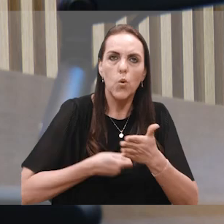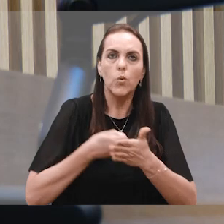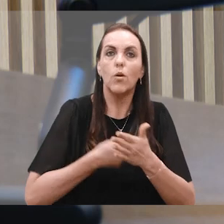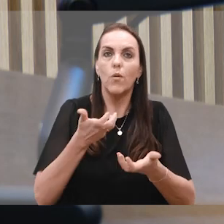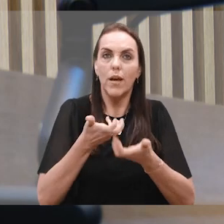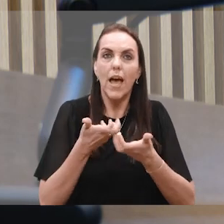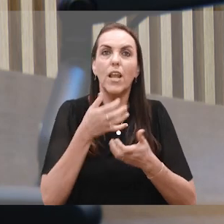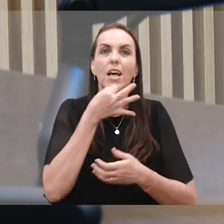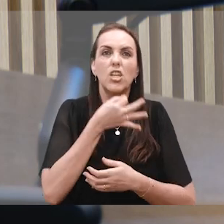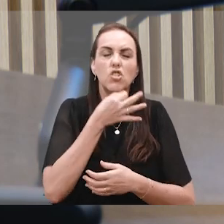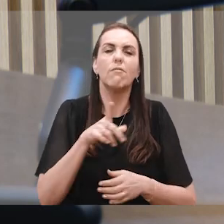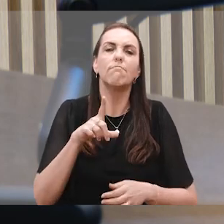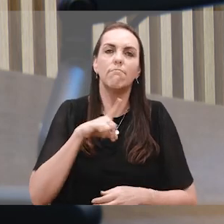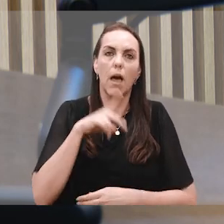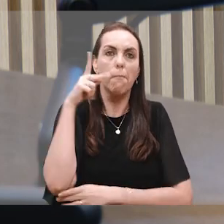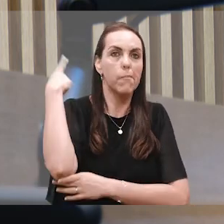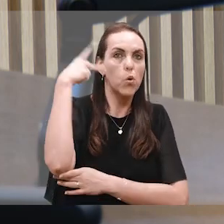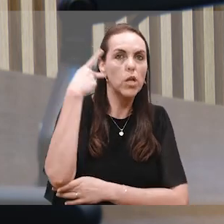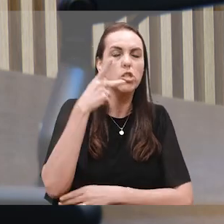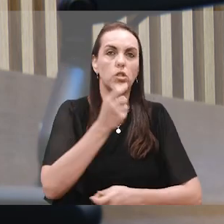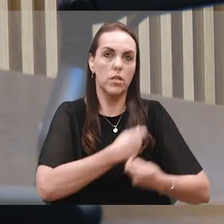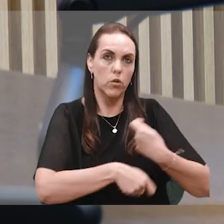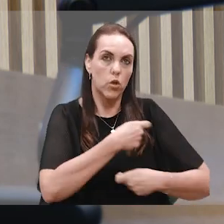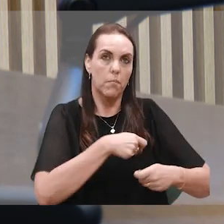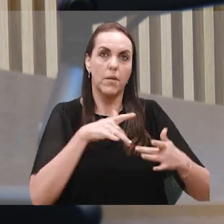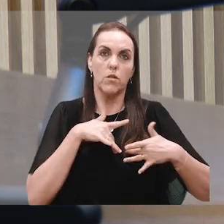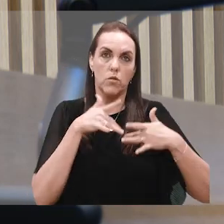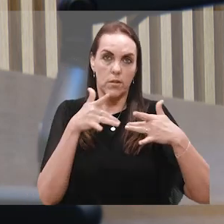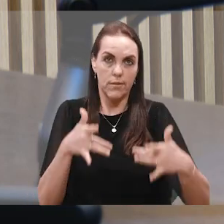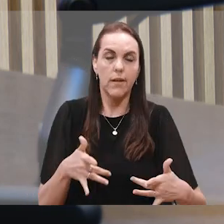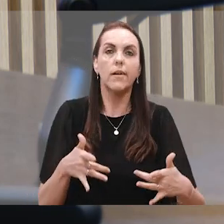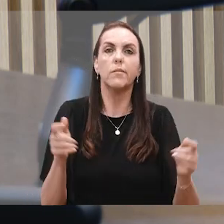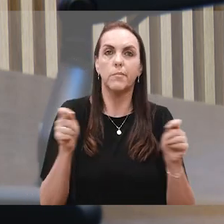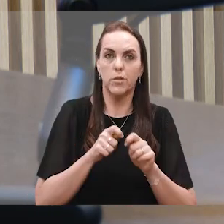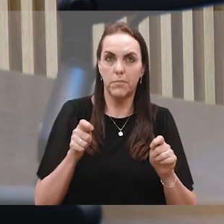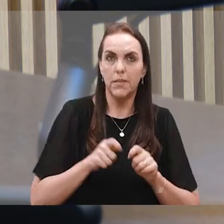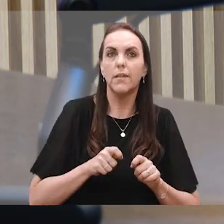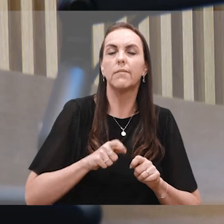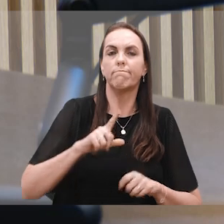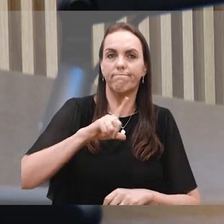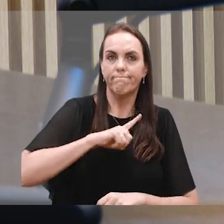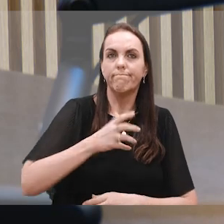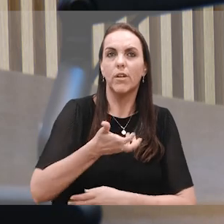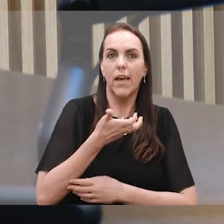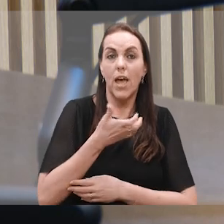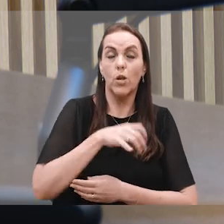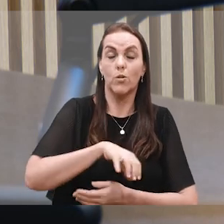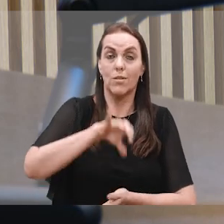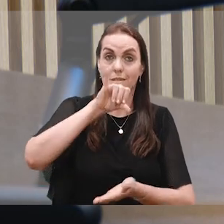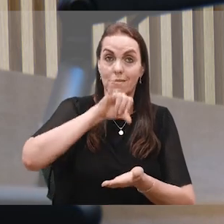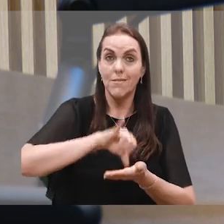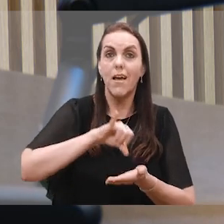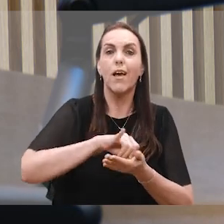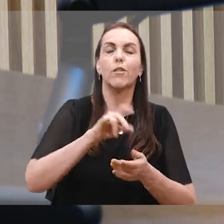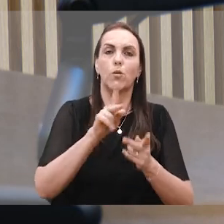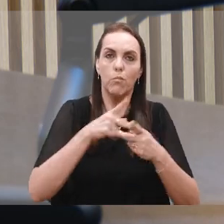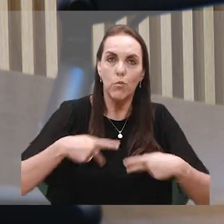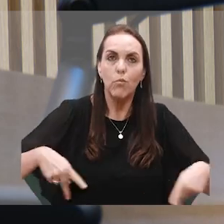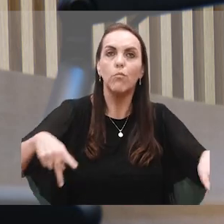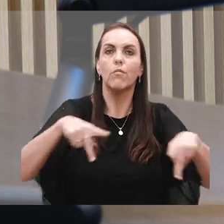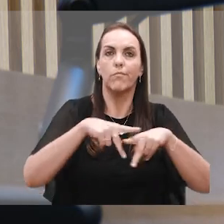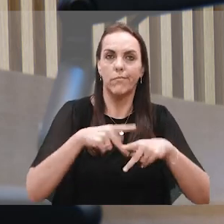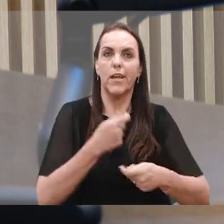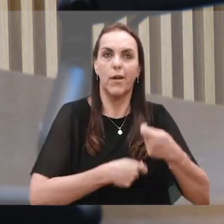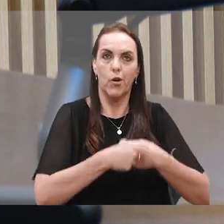Eu quero que Caxias tenha uma política de economia solidária e que nós consigamos ter o Centro Popular de